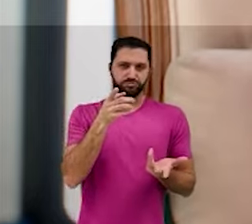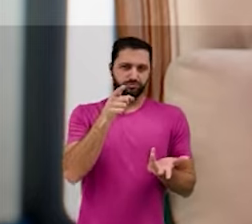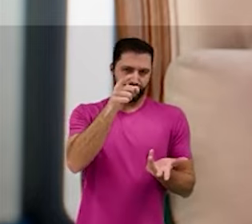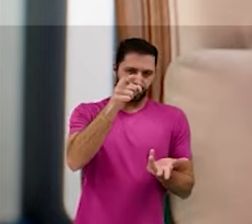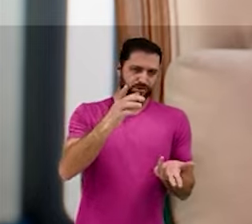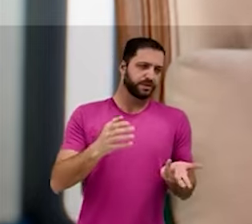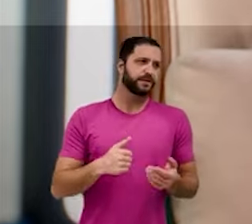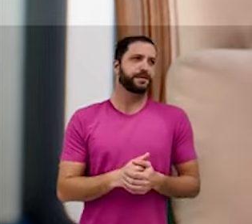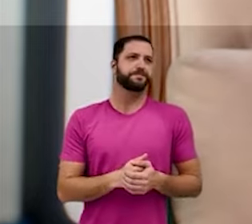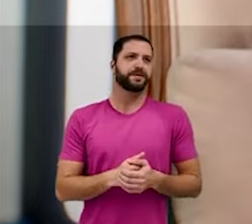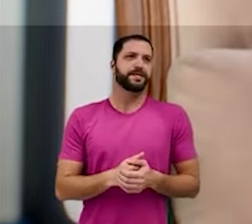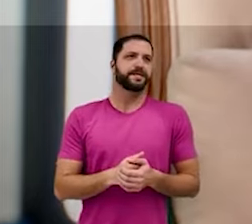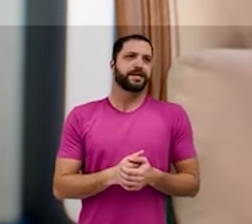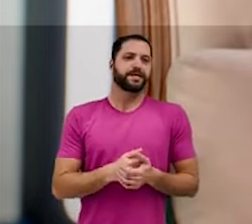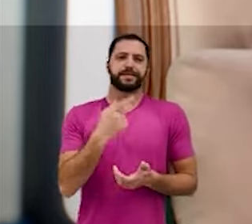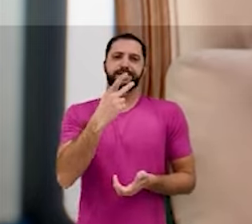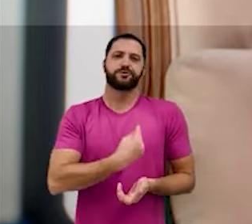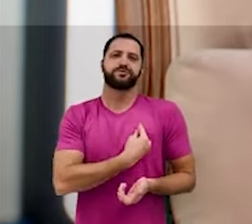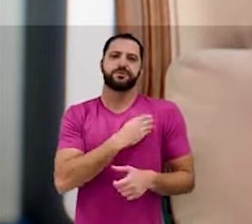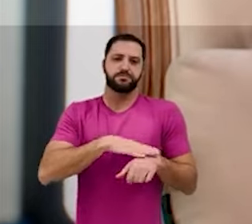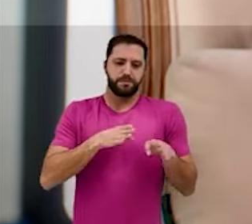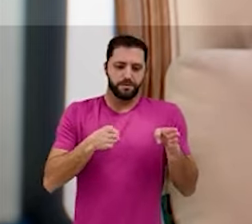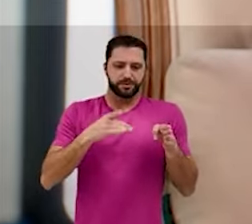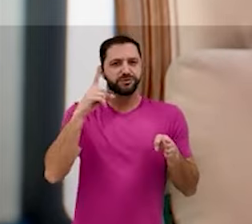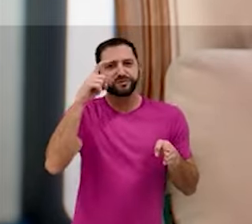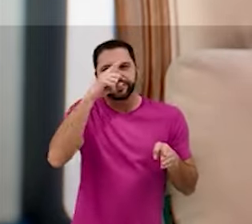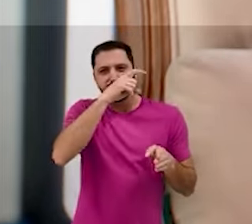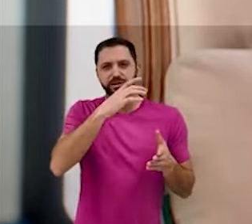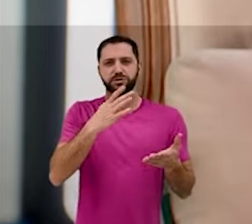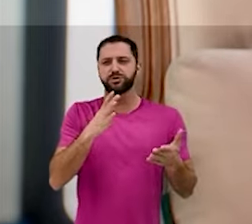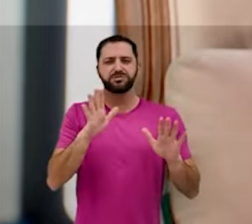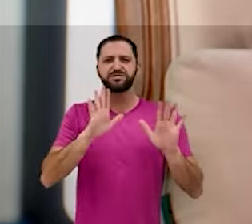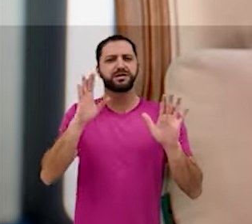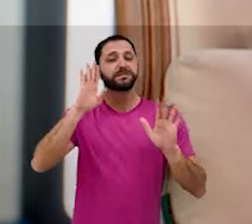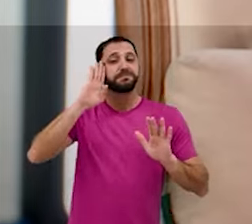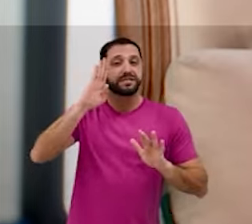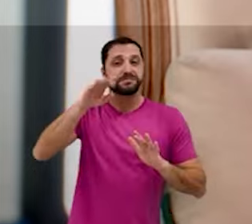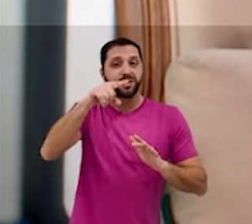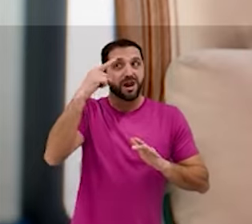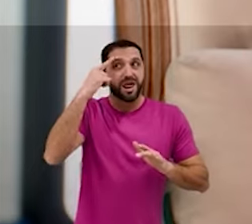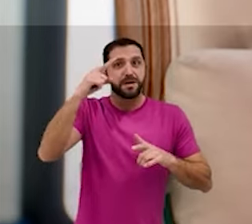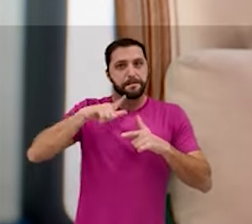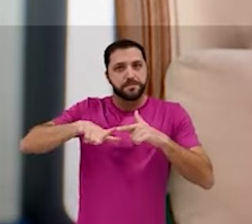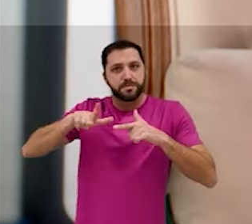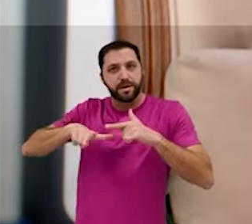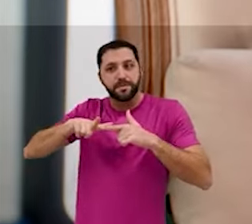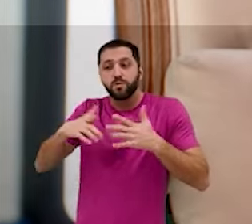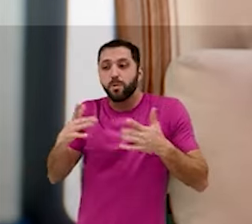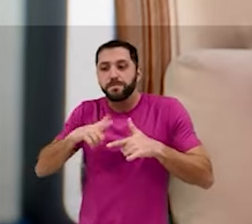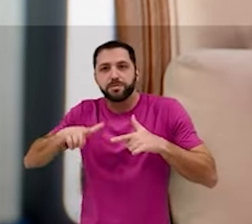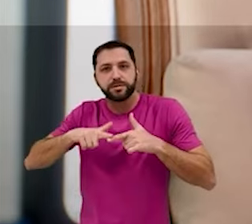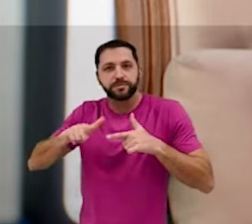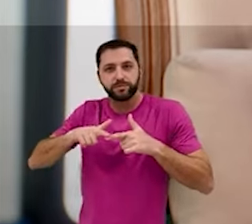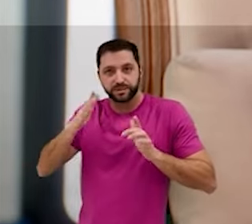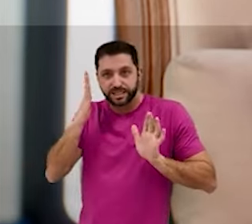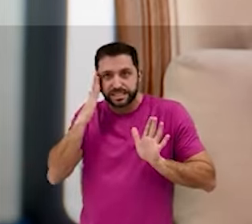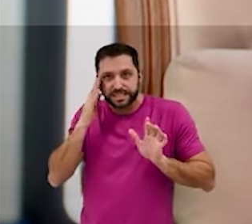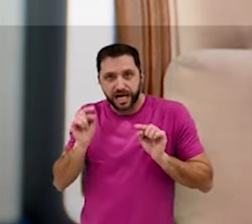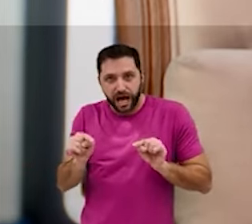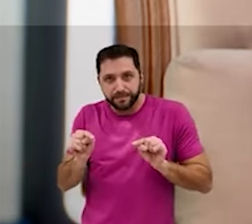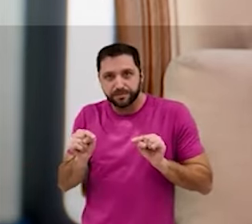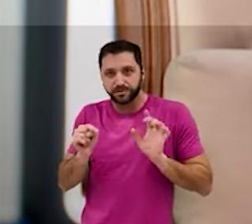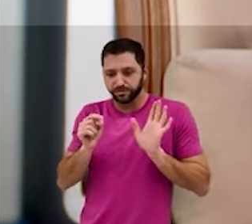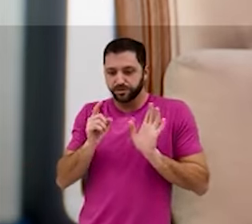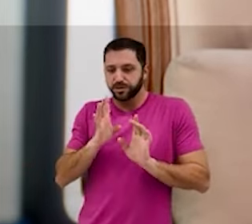você que está numa situação difícil, o mais importante é você ter consciência do problema que você está vivendo e